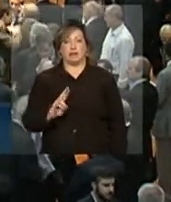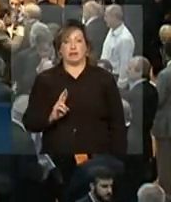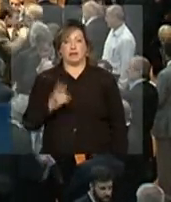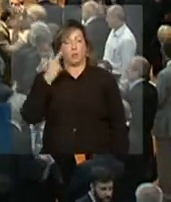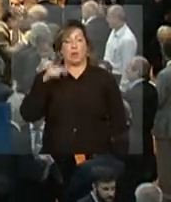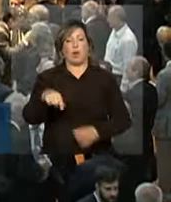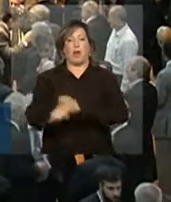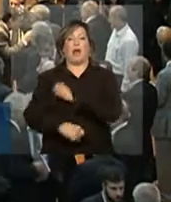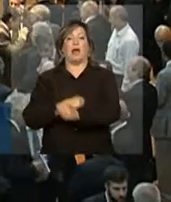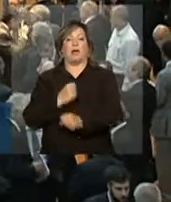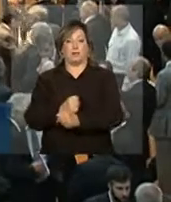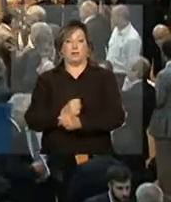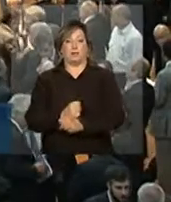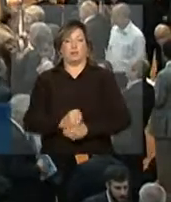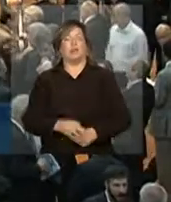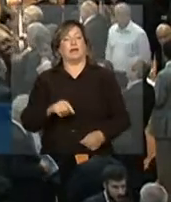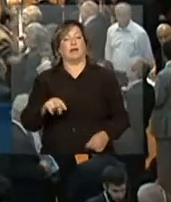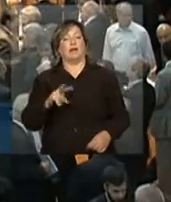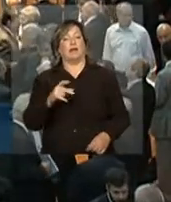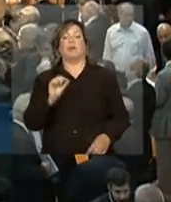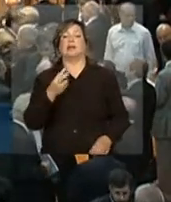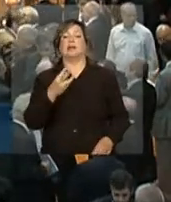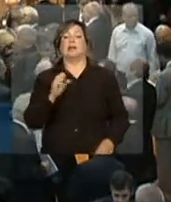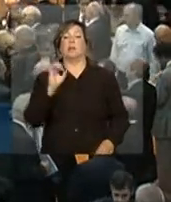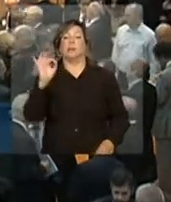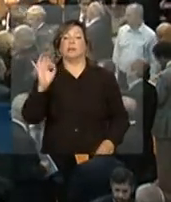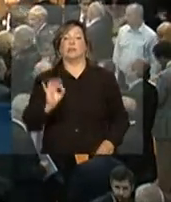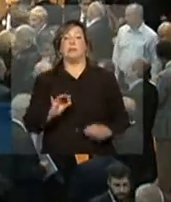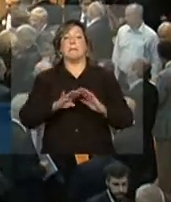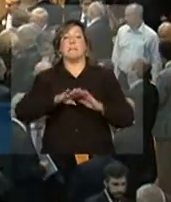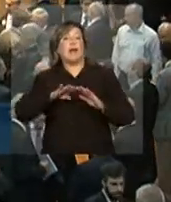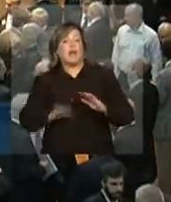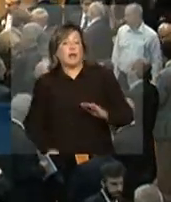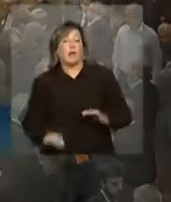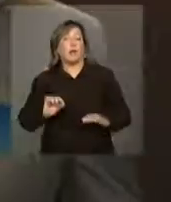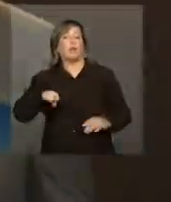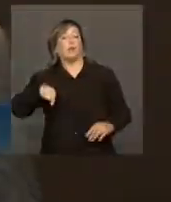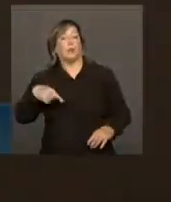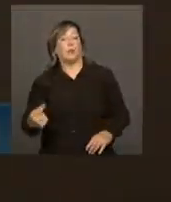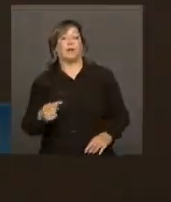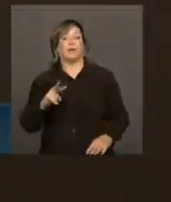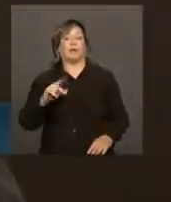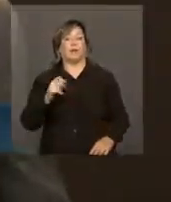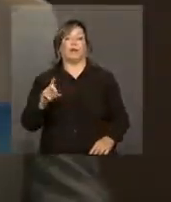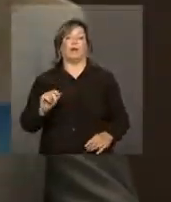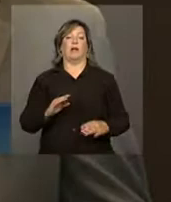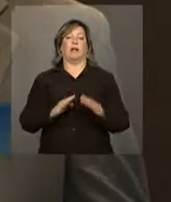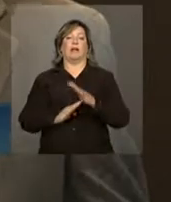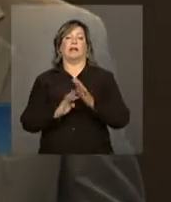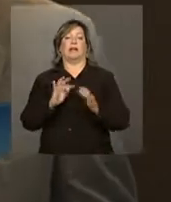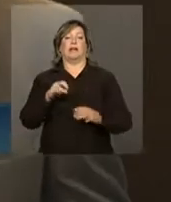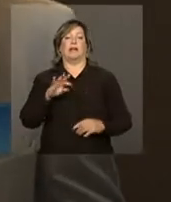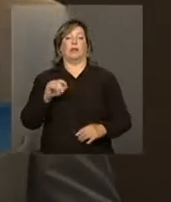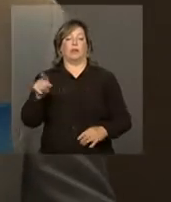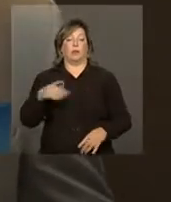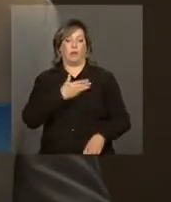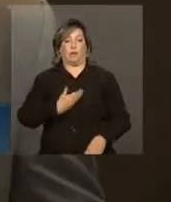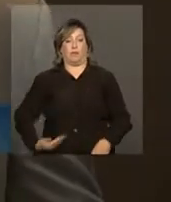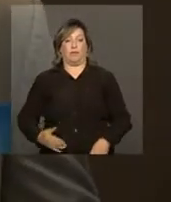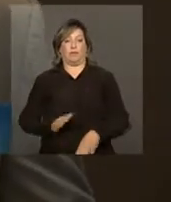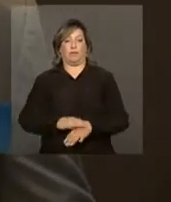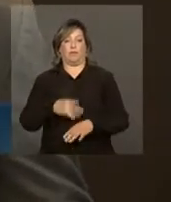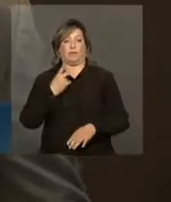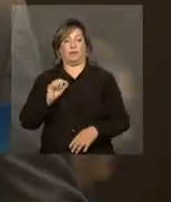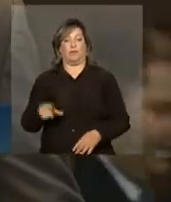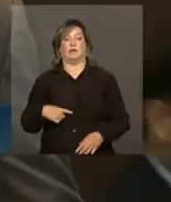ao ano valor aí 38% menor ao teto fixado pela anel